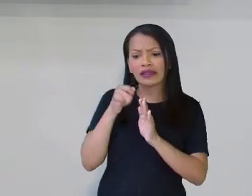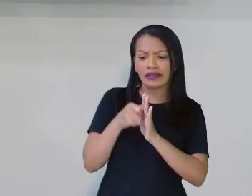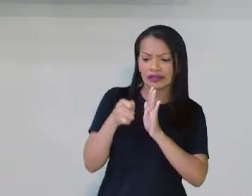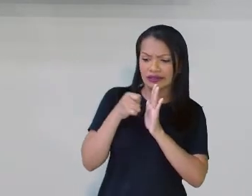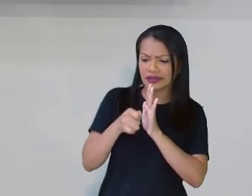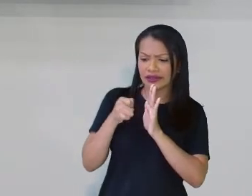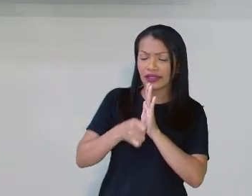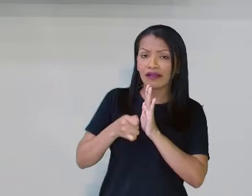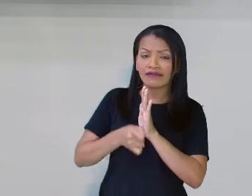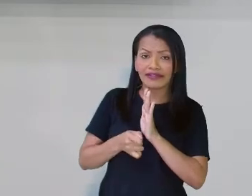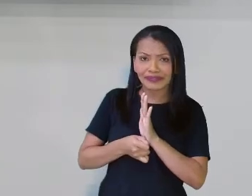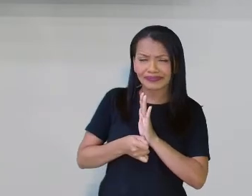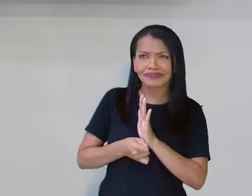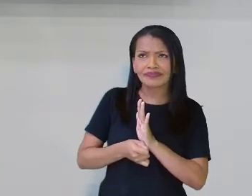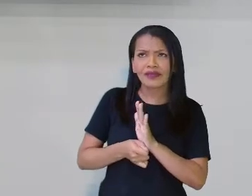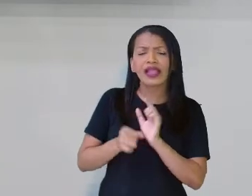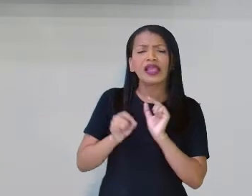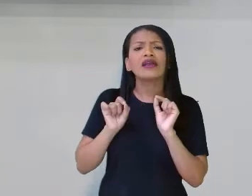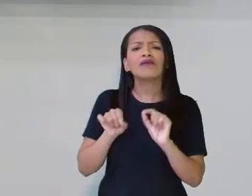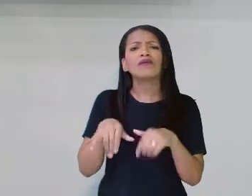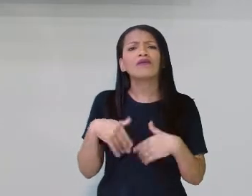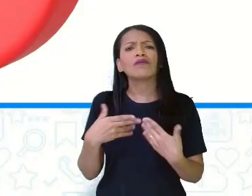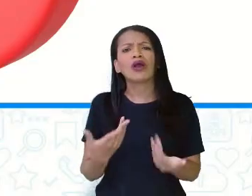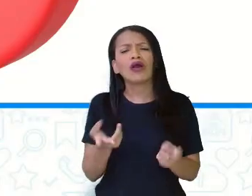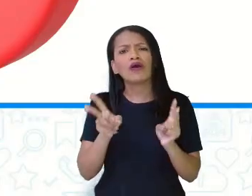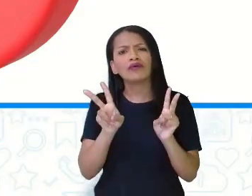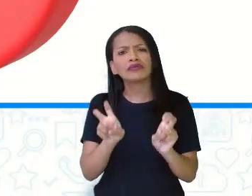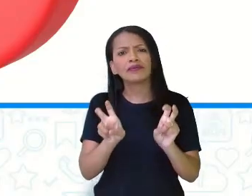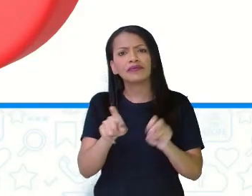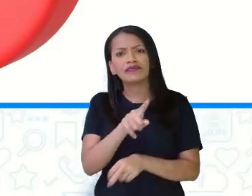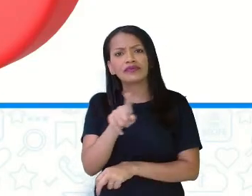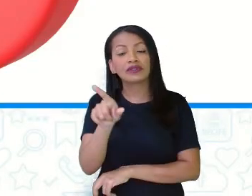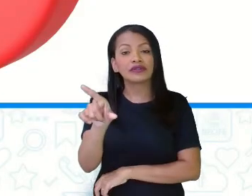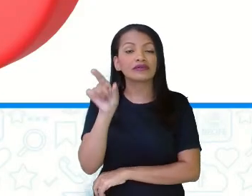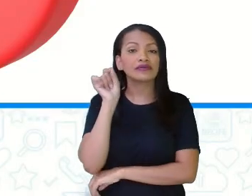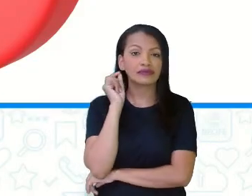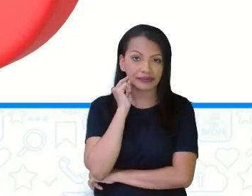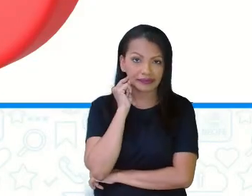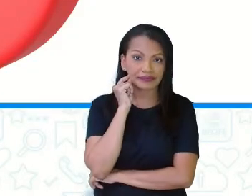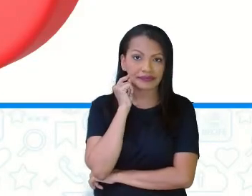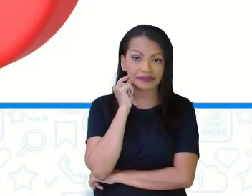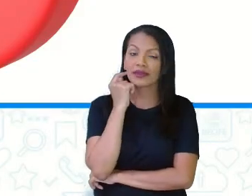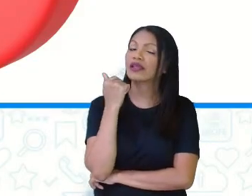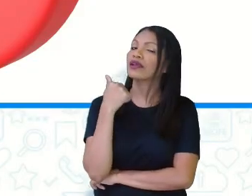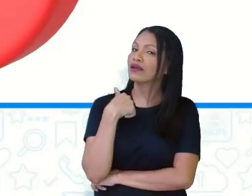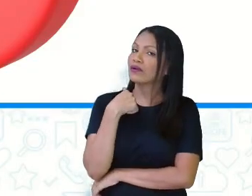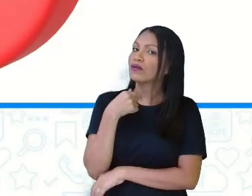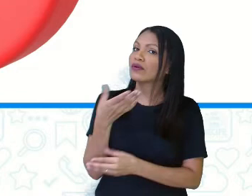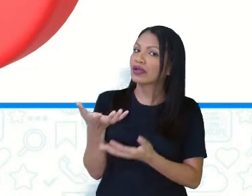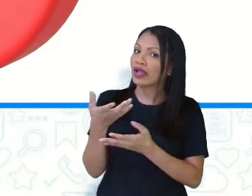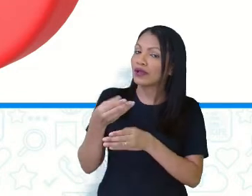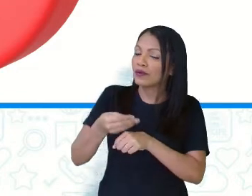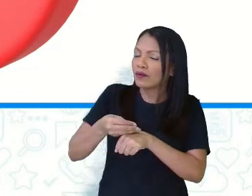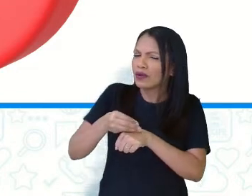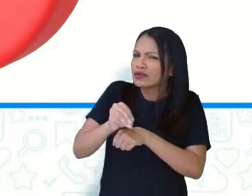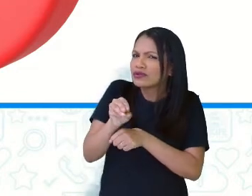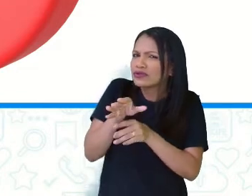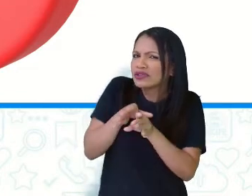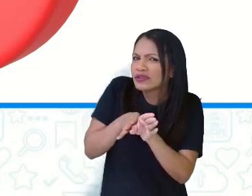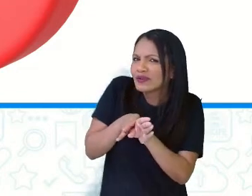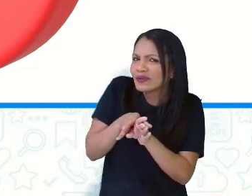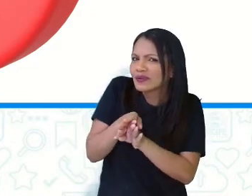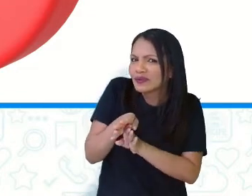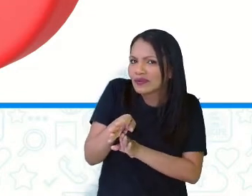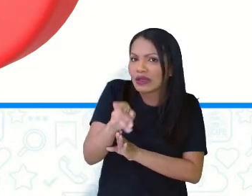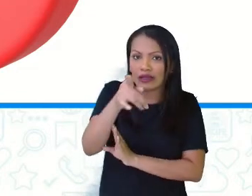um verbete, que tema? Que tema vocês escolheriam? Então, eu trouxe uma sugestão para